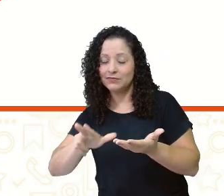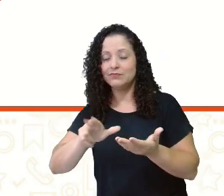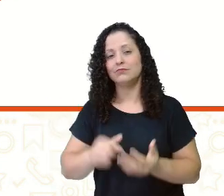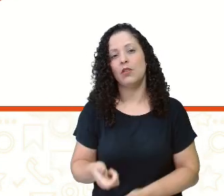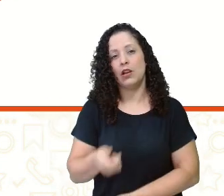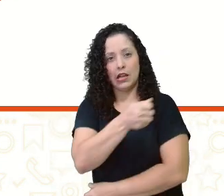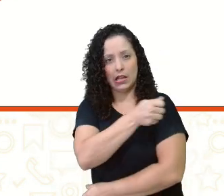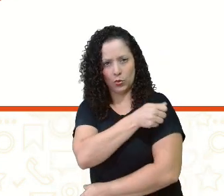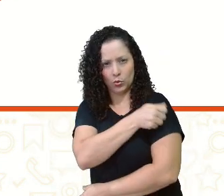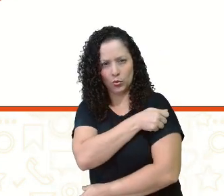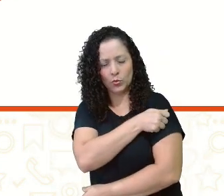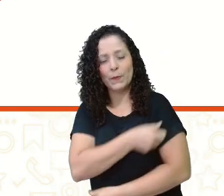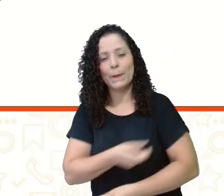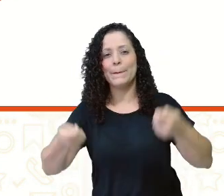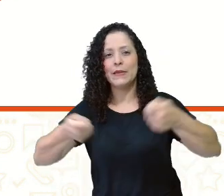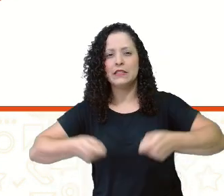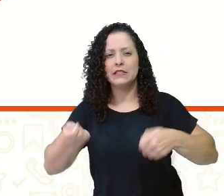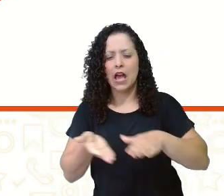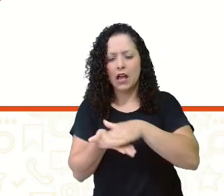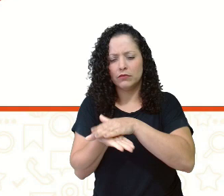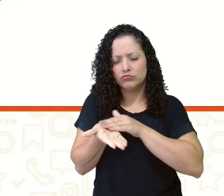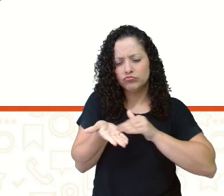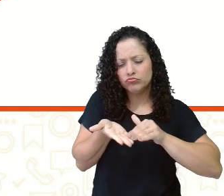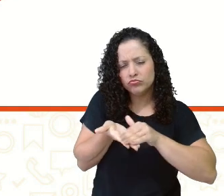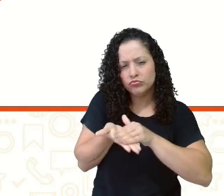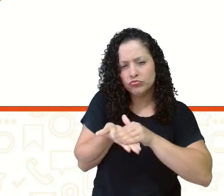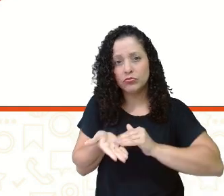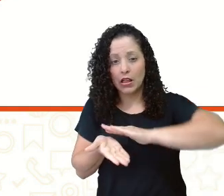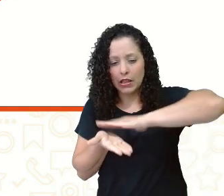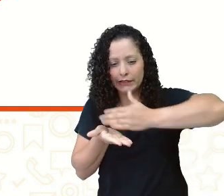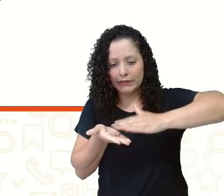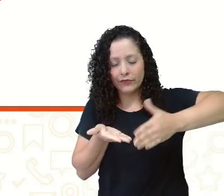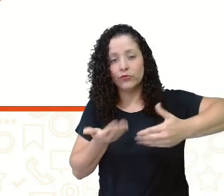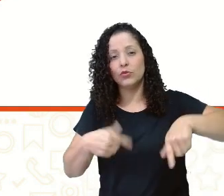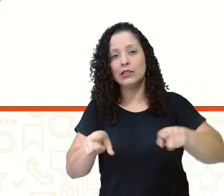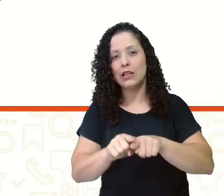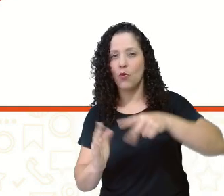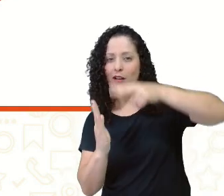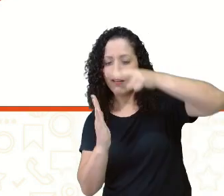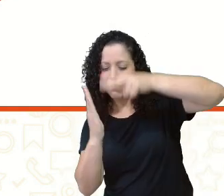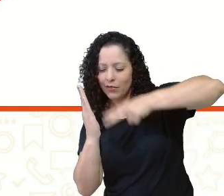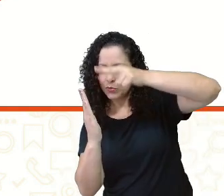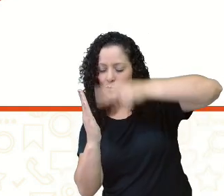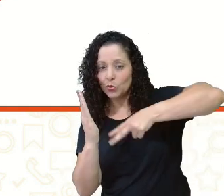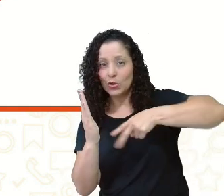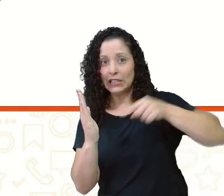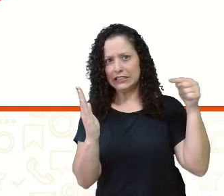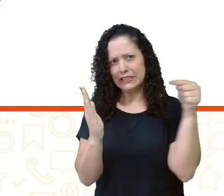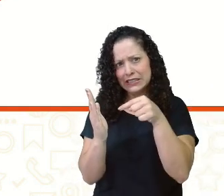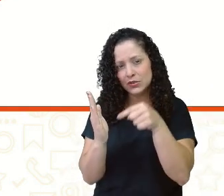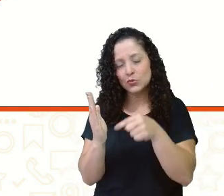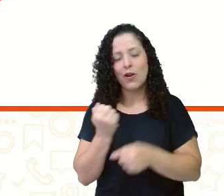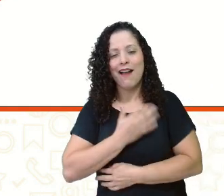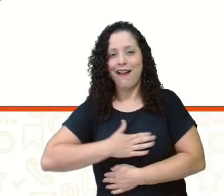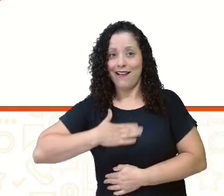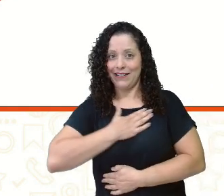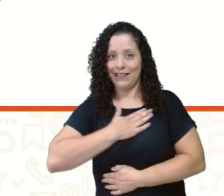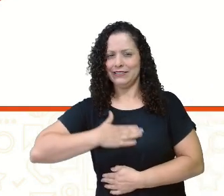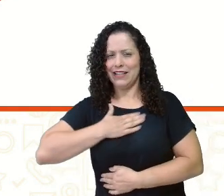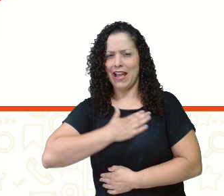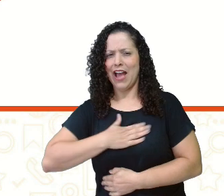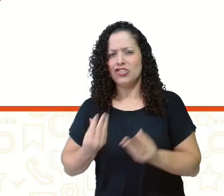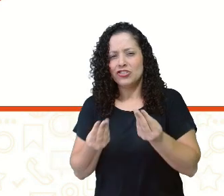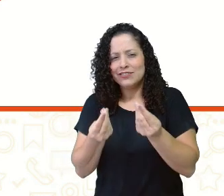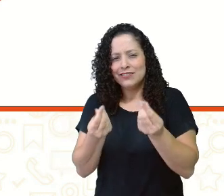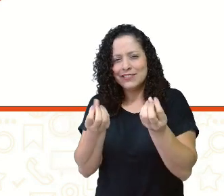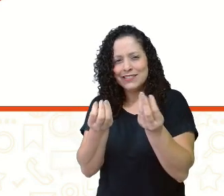estudante precisa de um relevo para ele fazer sua leitura, ser agradável, e que esses relevos eles sejam agradáveis para o tato,